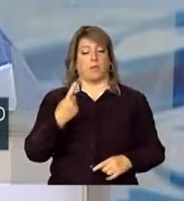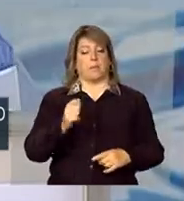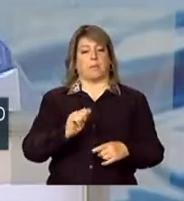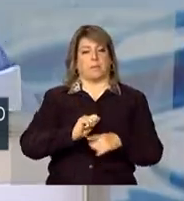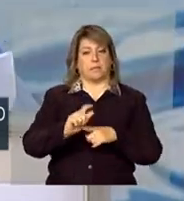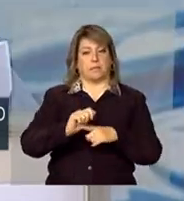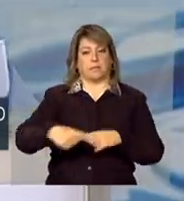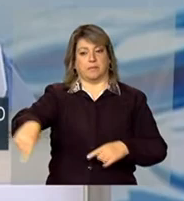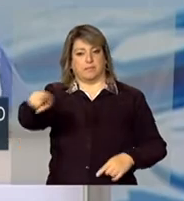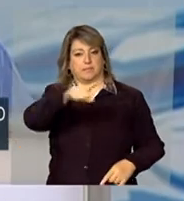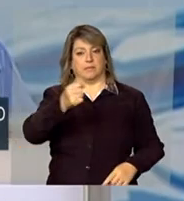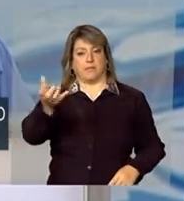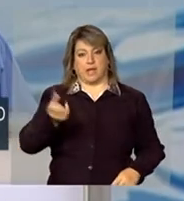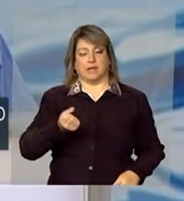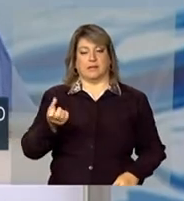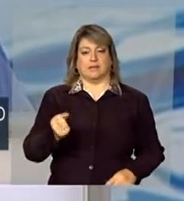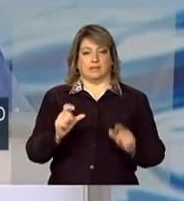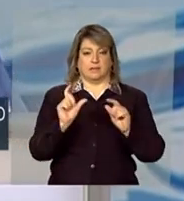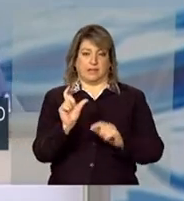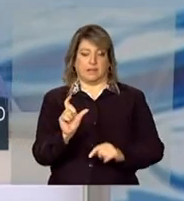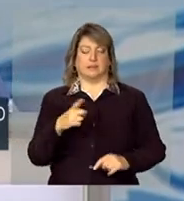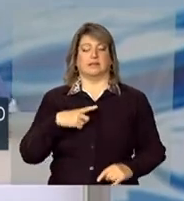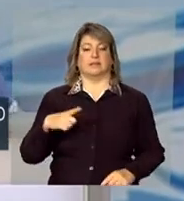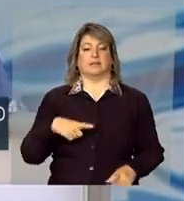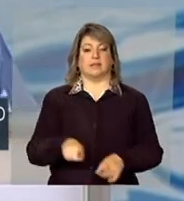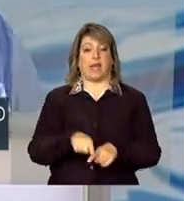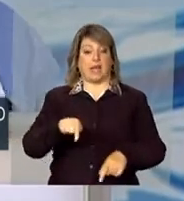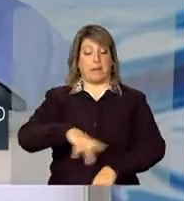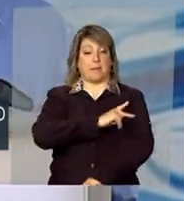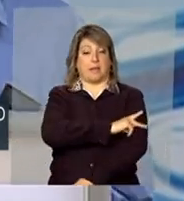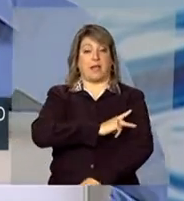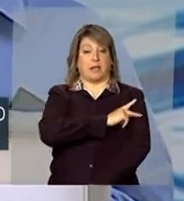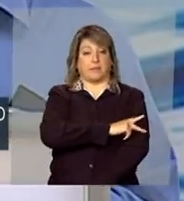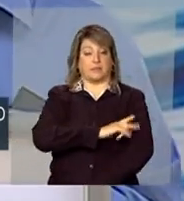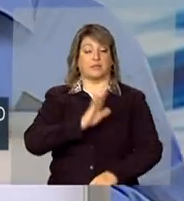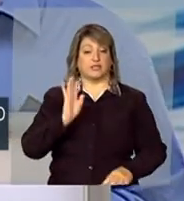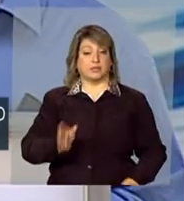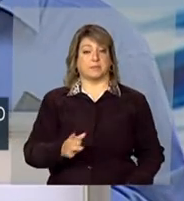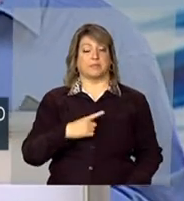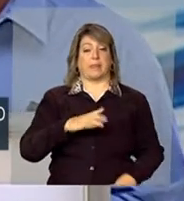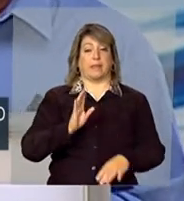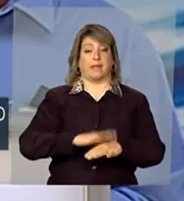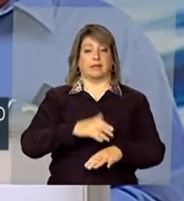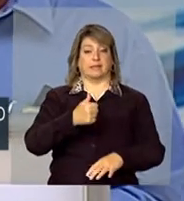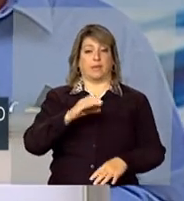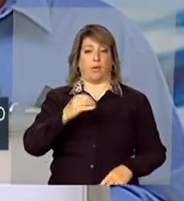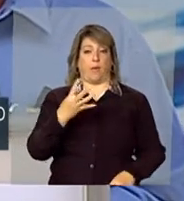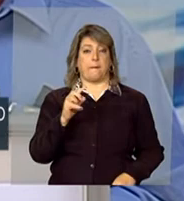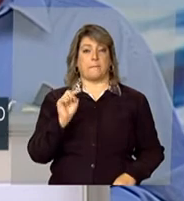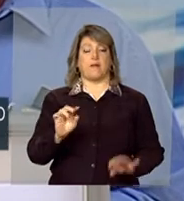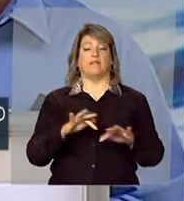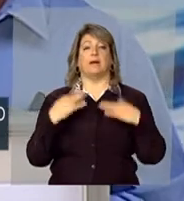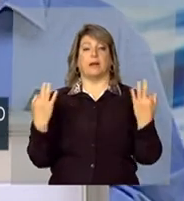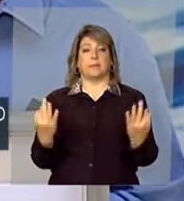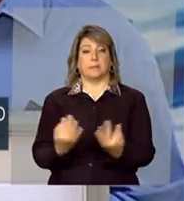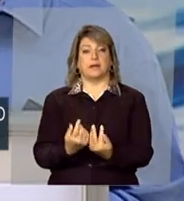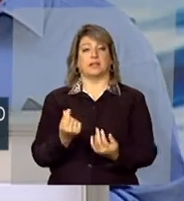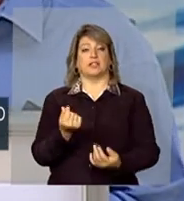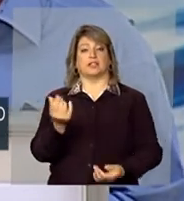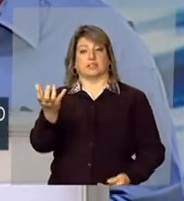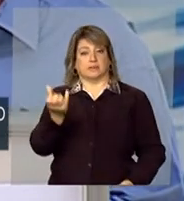Estiagem, já foram aqui beneficiadas no Piauí mais de 104 mil famílias e já